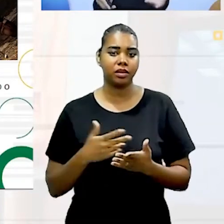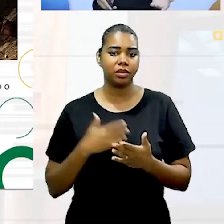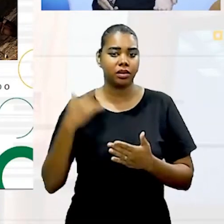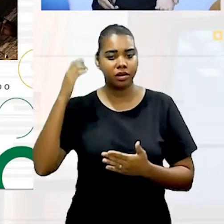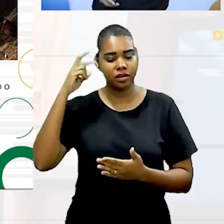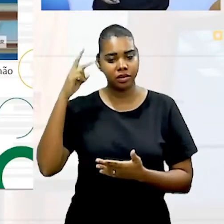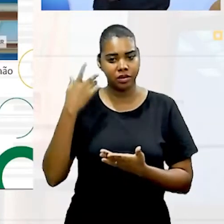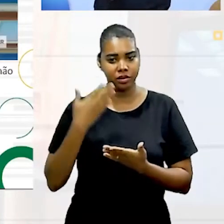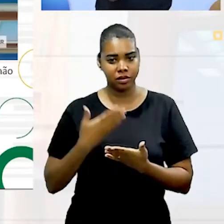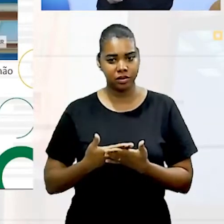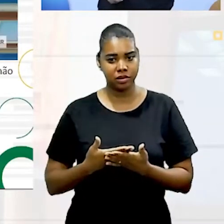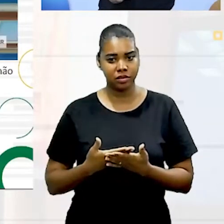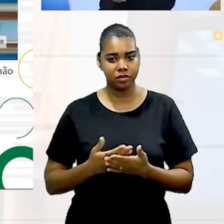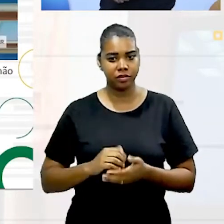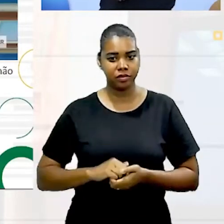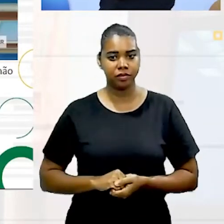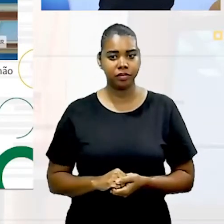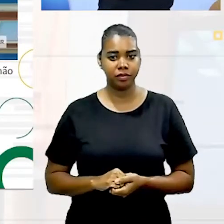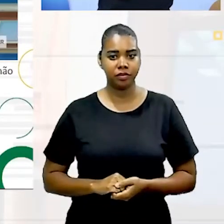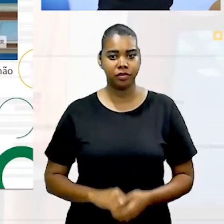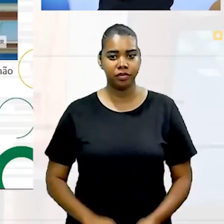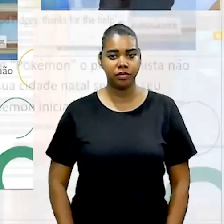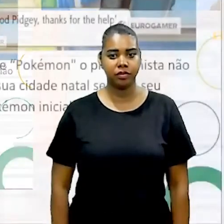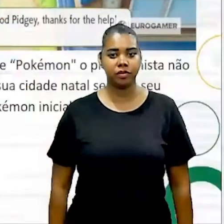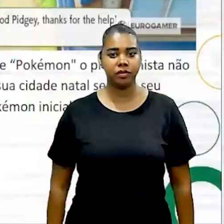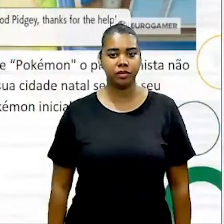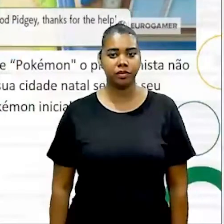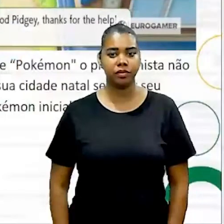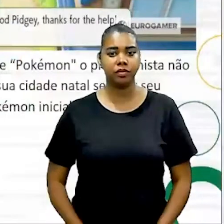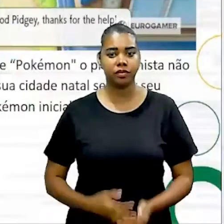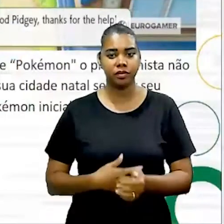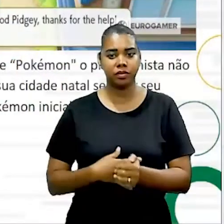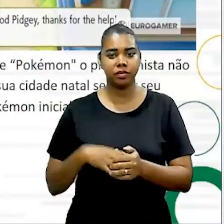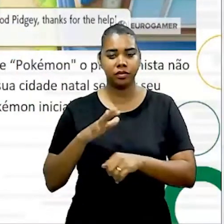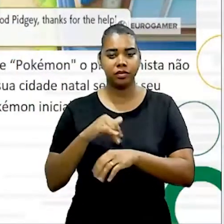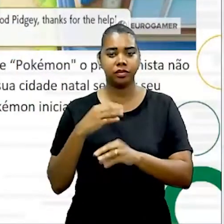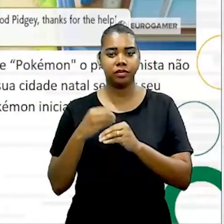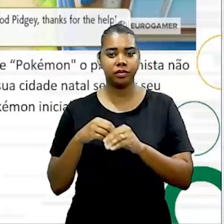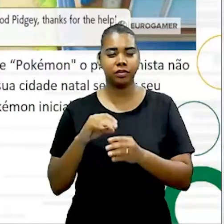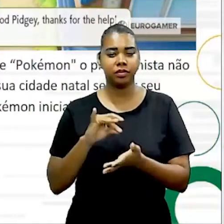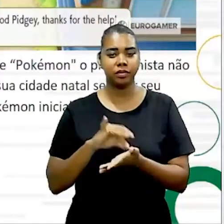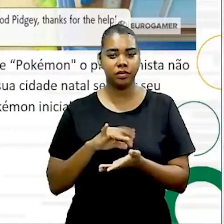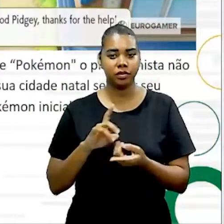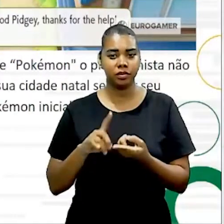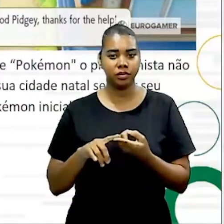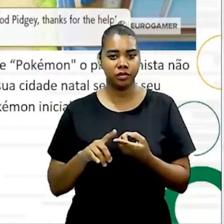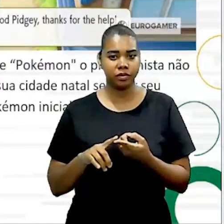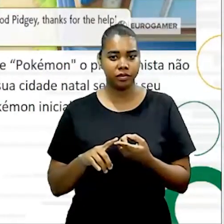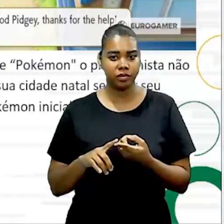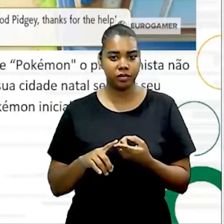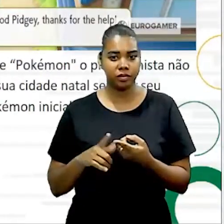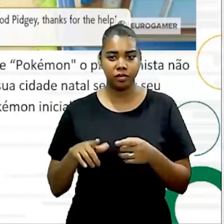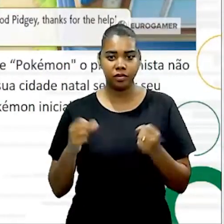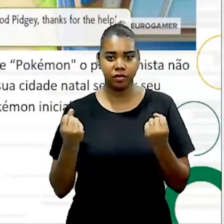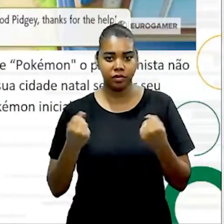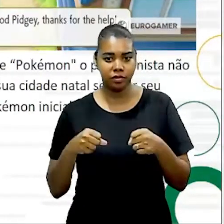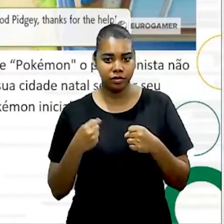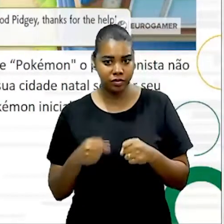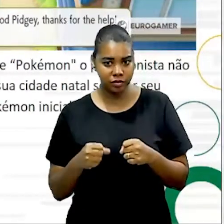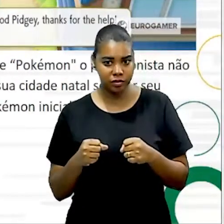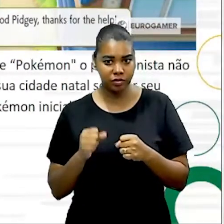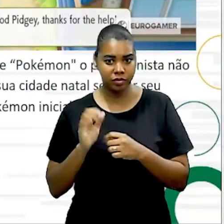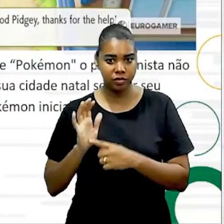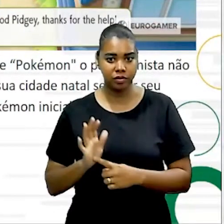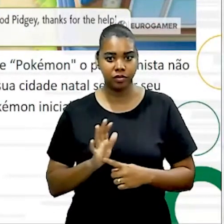realmente. Você tem o estágio 3, a recusa do chamado. A recusa do chamado não necessariamente precisa